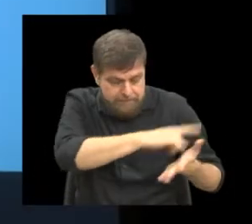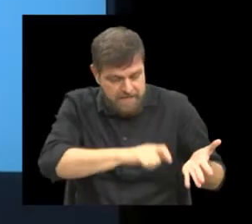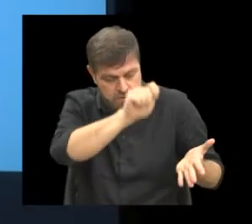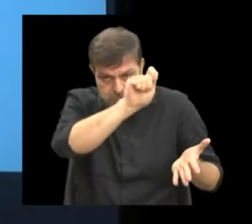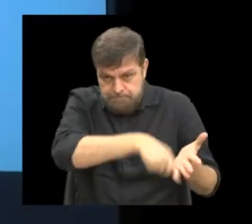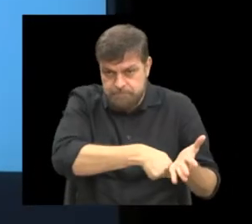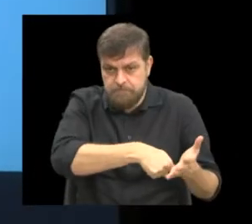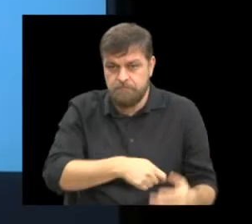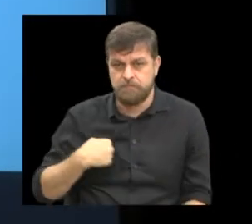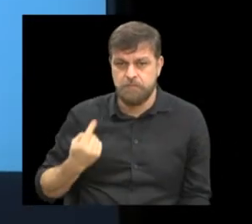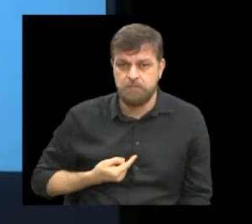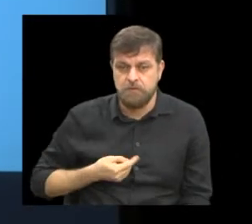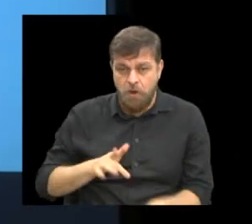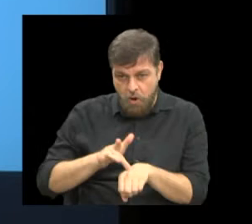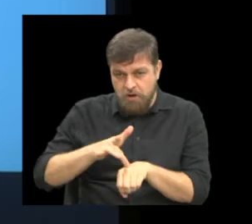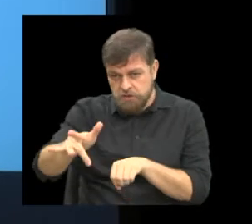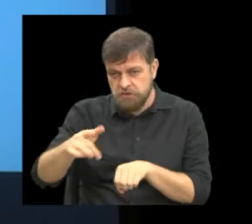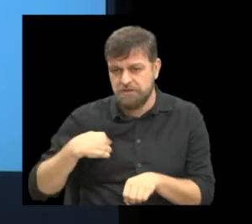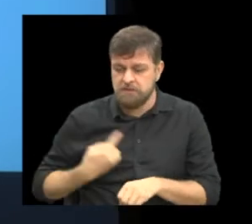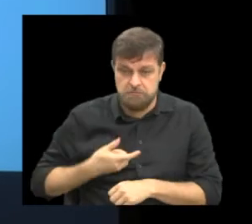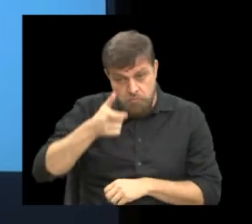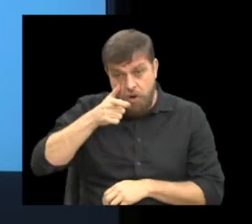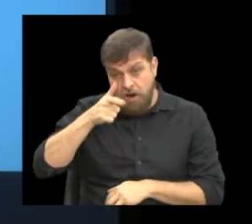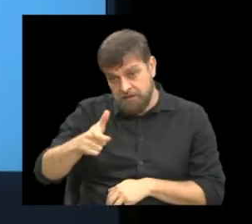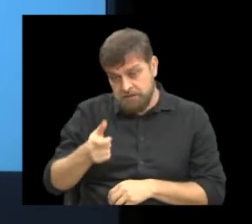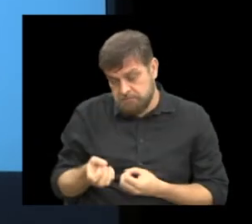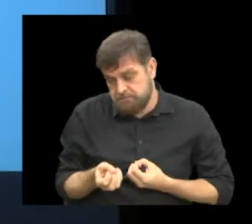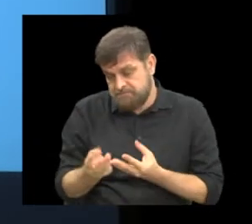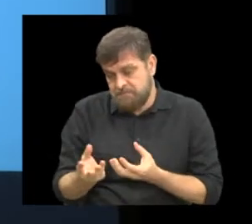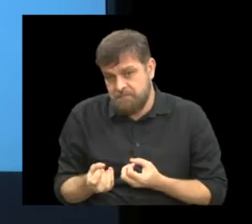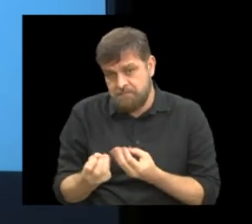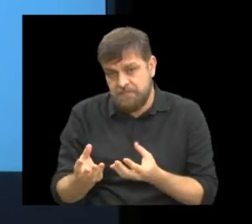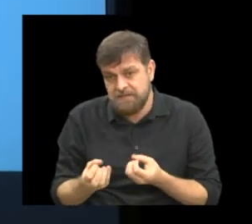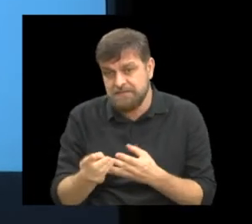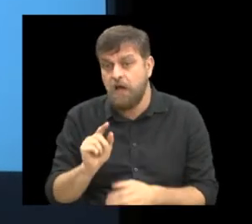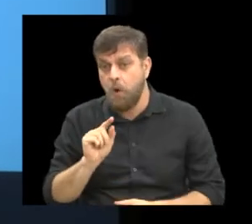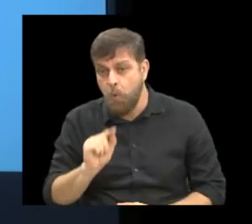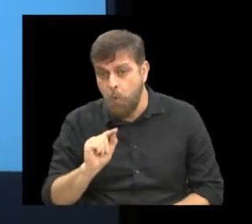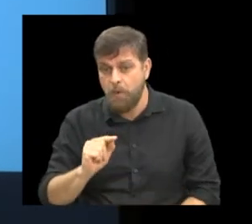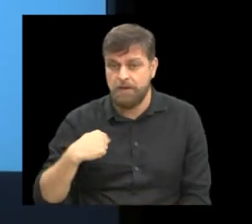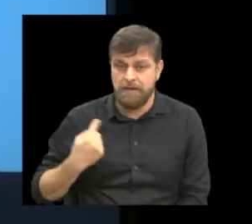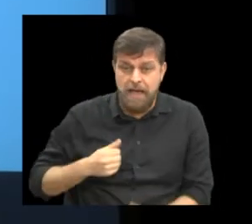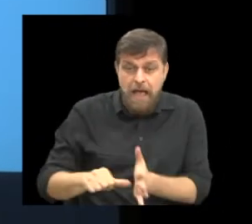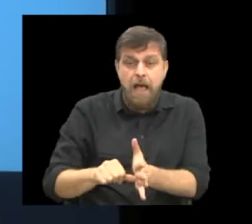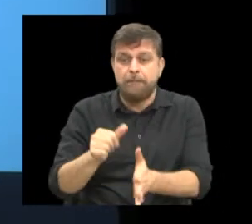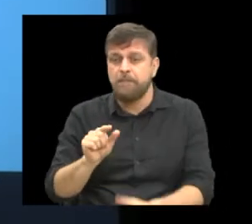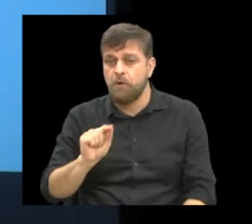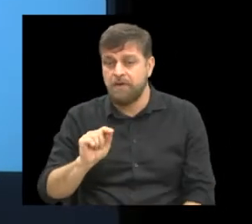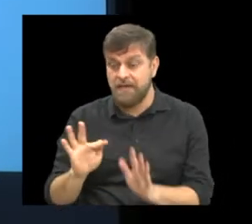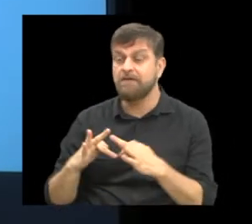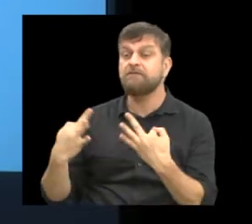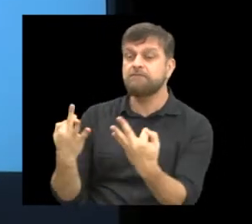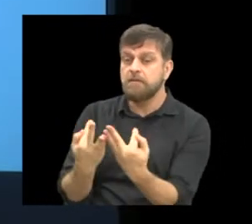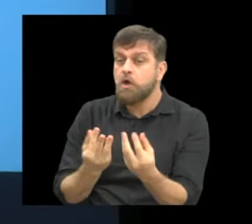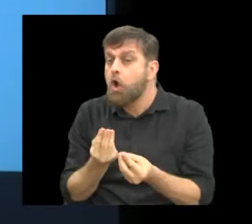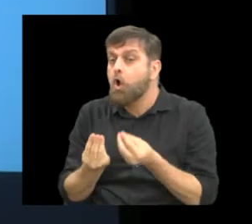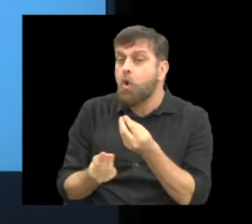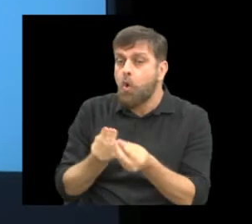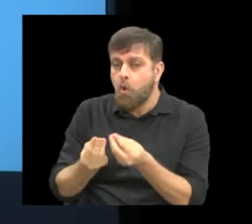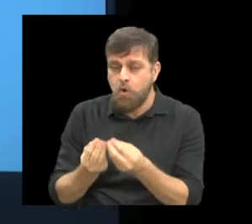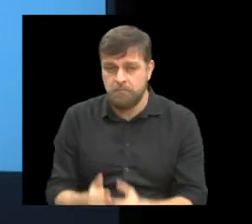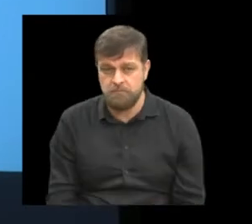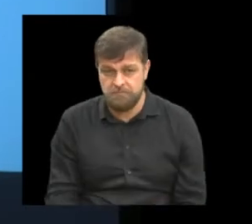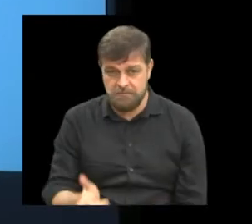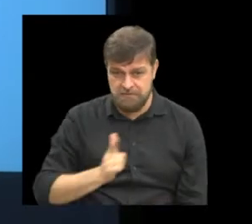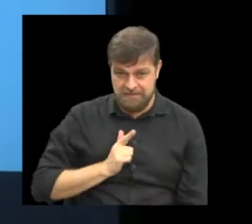Nós colocamos umas dicas aqui que a gente achou interessante estar passando um pouquinho para vocês, tá? Então, a primeira dica é sobre a família.